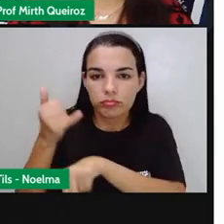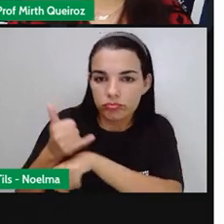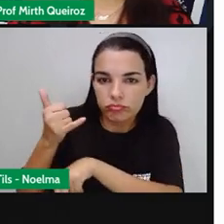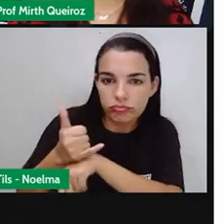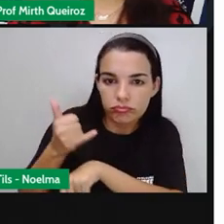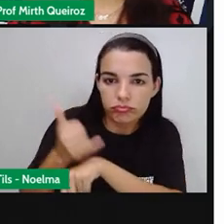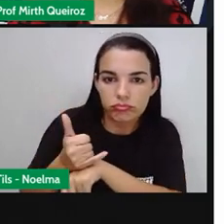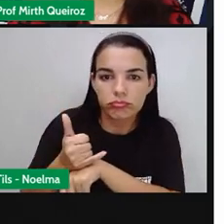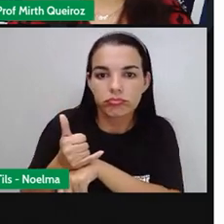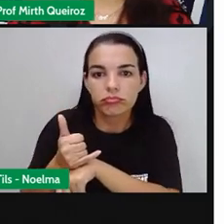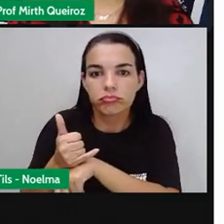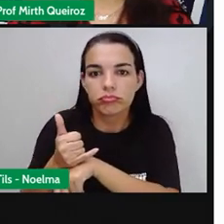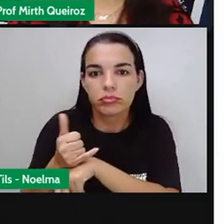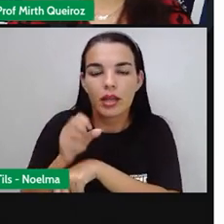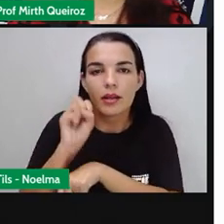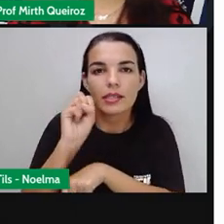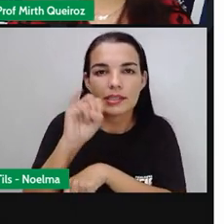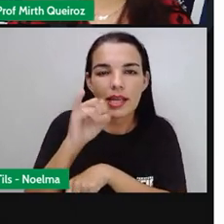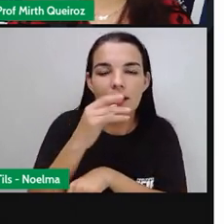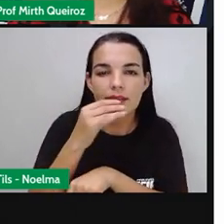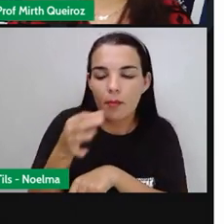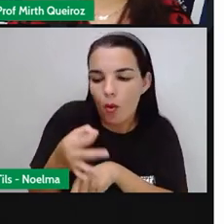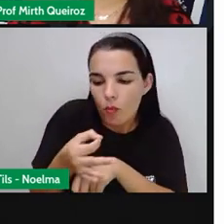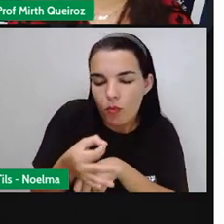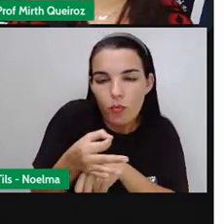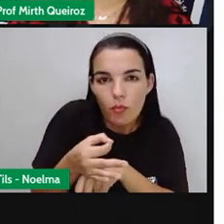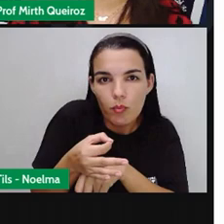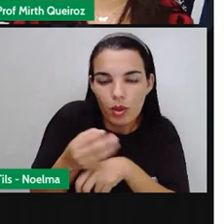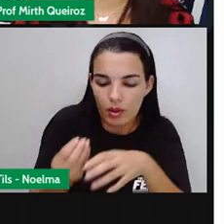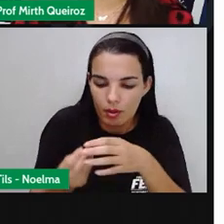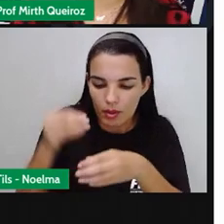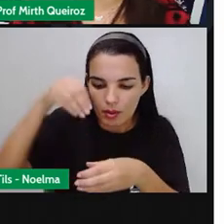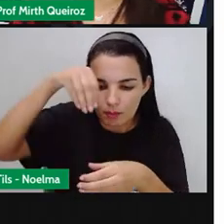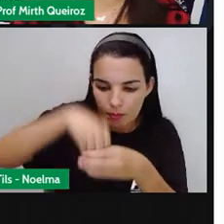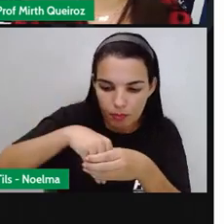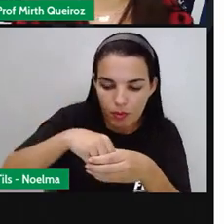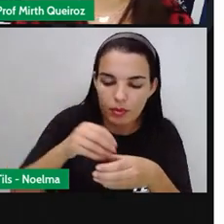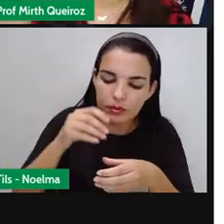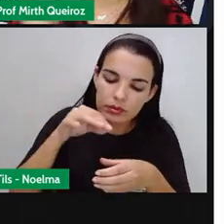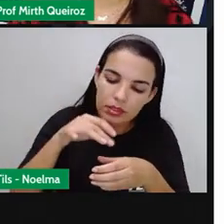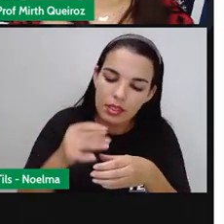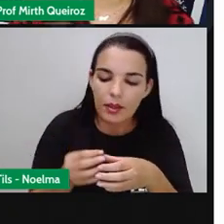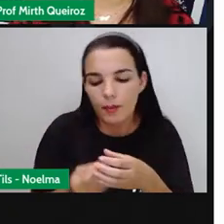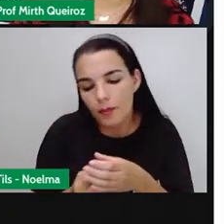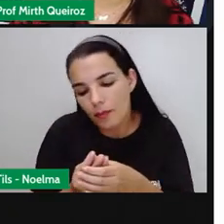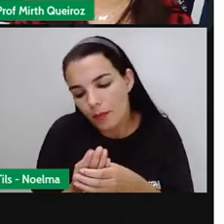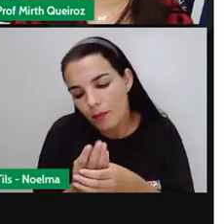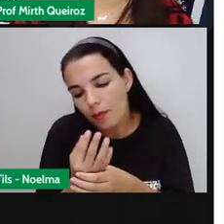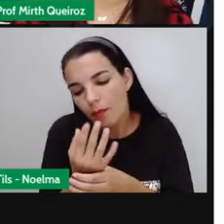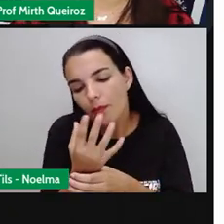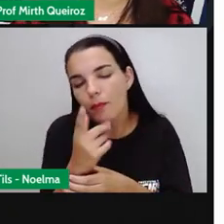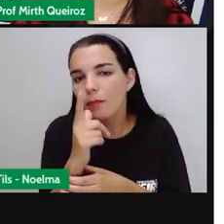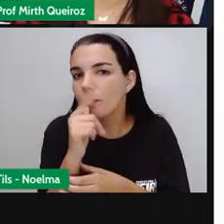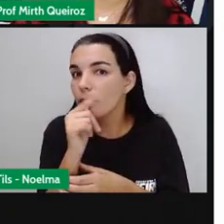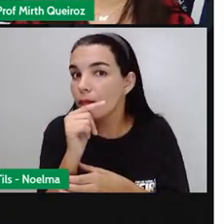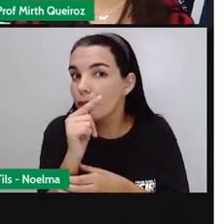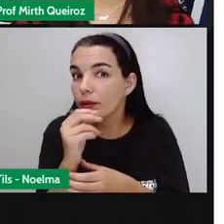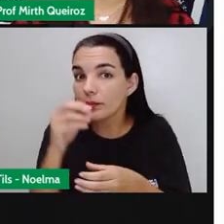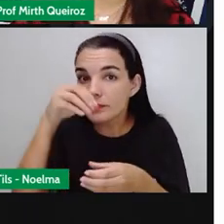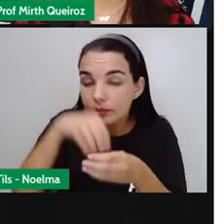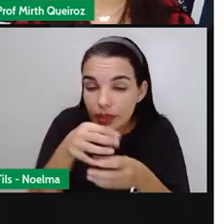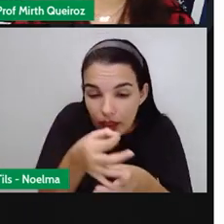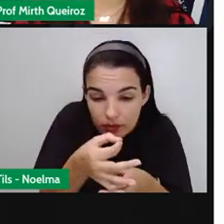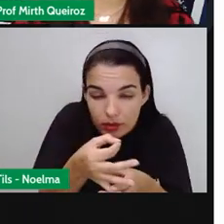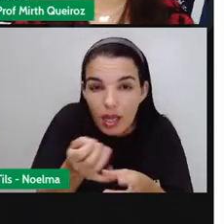Como, por exemplo, o antiácido estomacal em água, Quando a gente pega o sonrisal e coloca dentro da água ali.